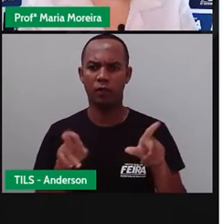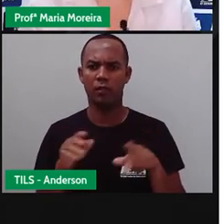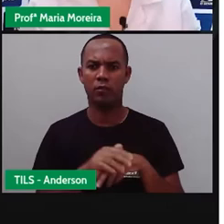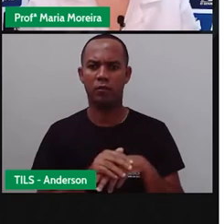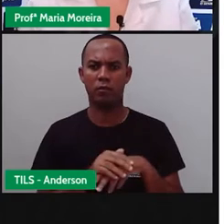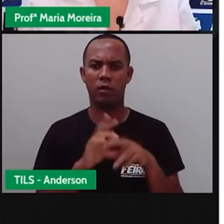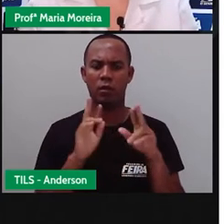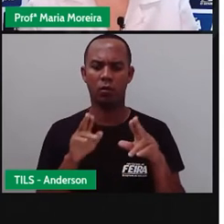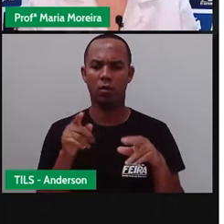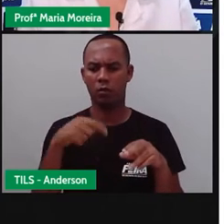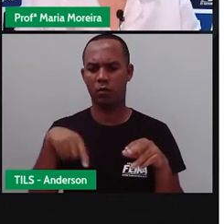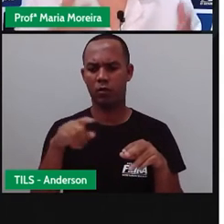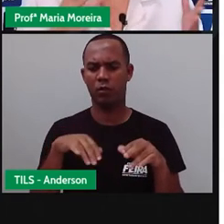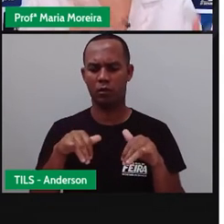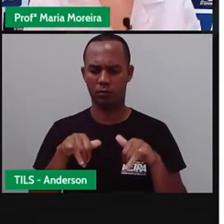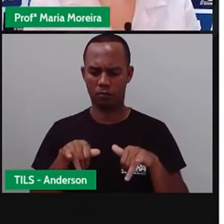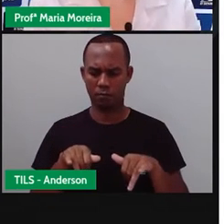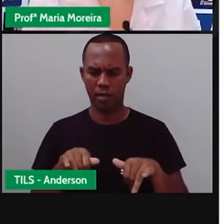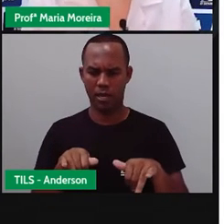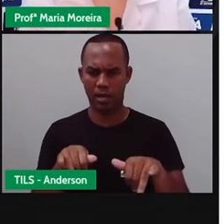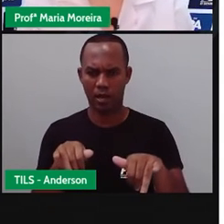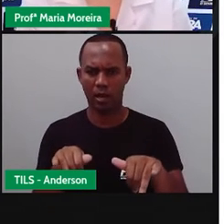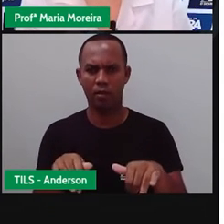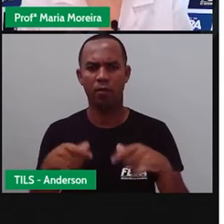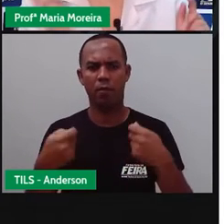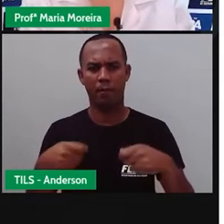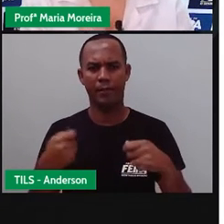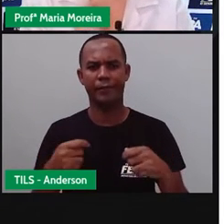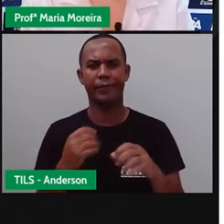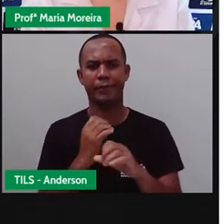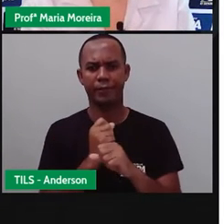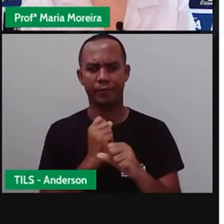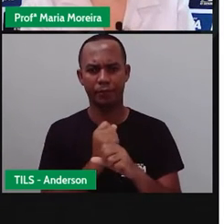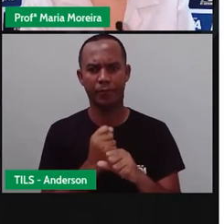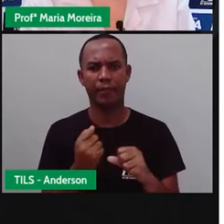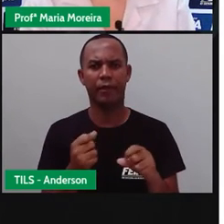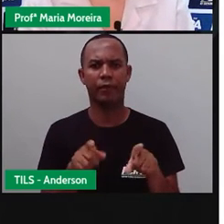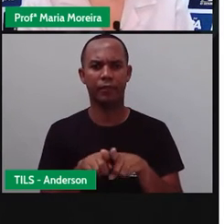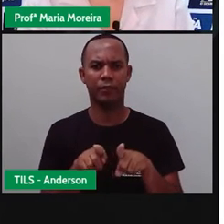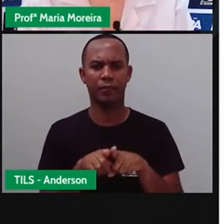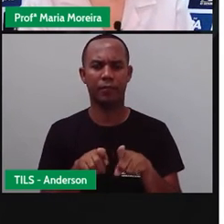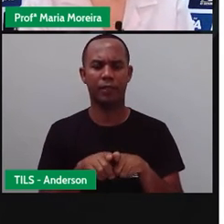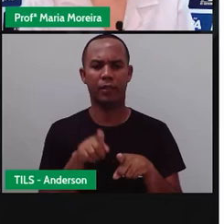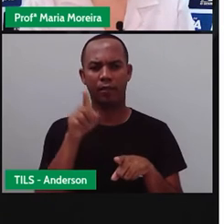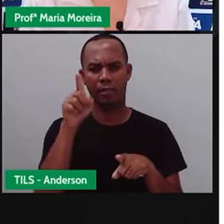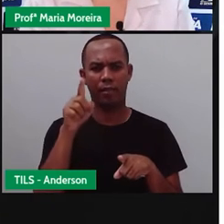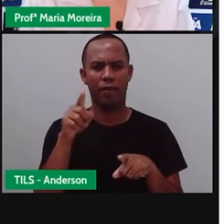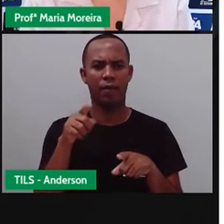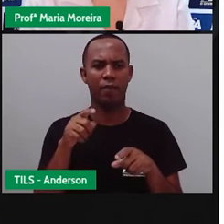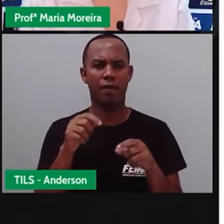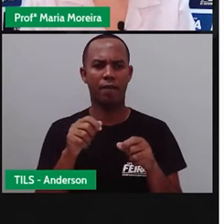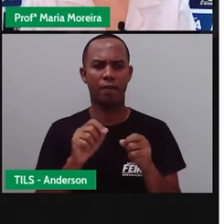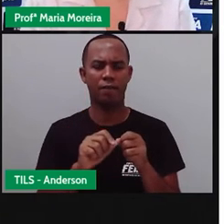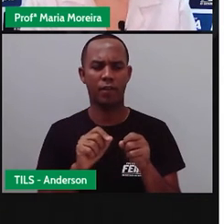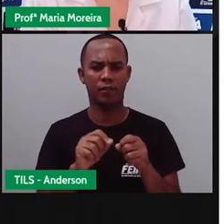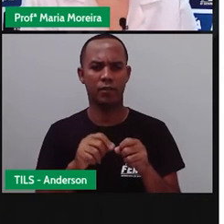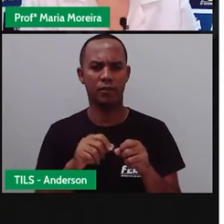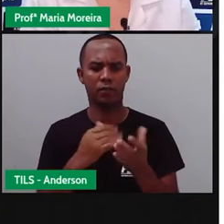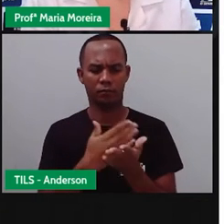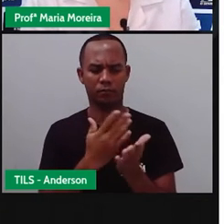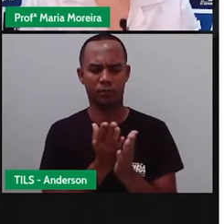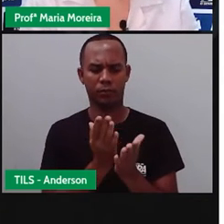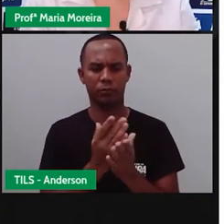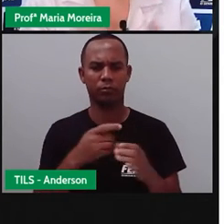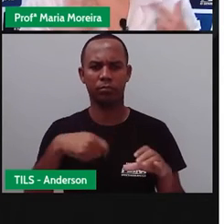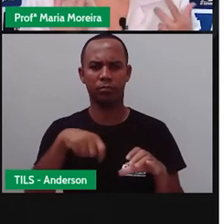vai no mercado é a gente precisa do cálculo lá na receita que a pro ensinou é nascer mandou das festas juninas